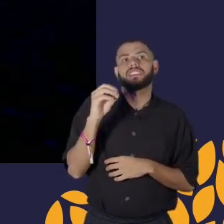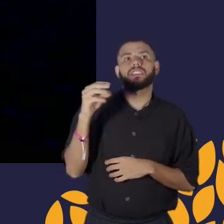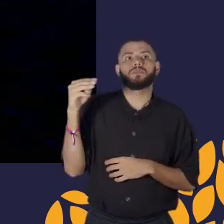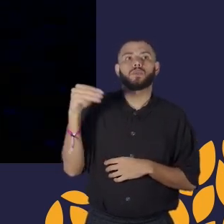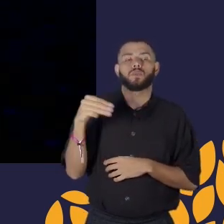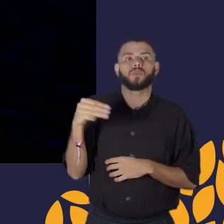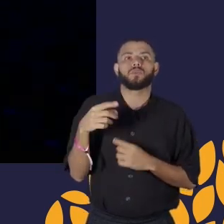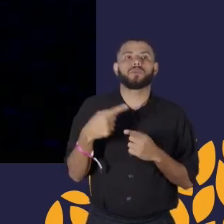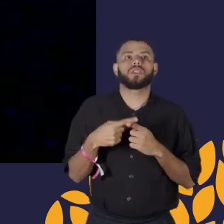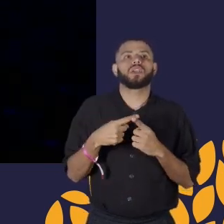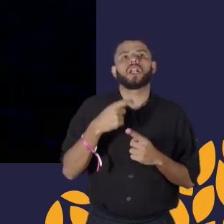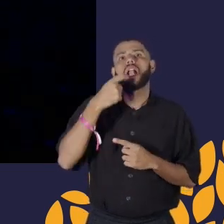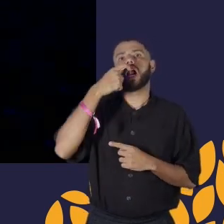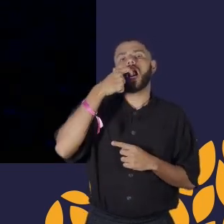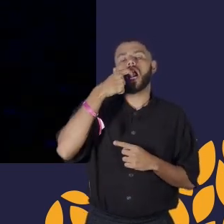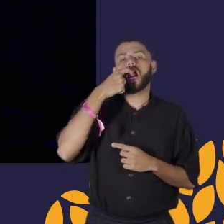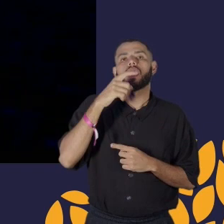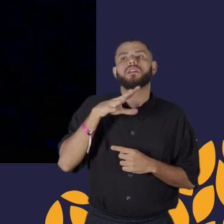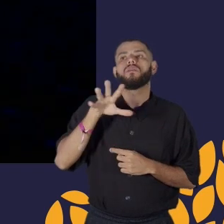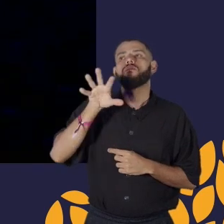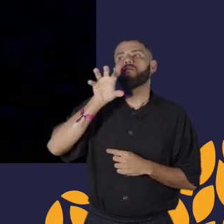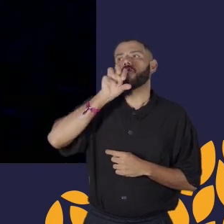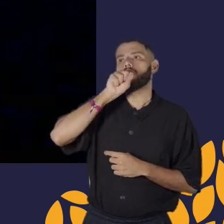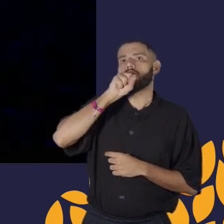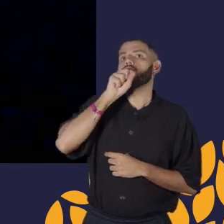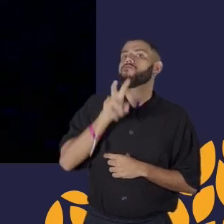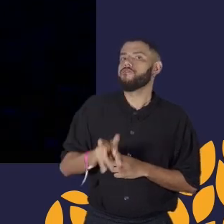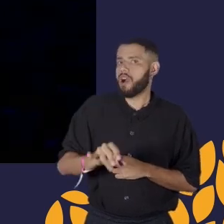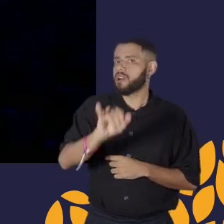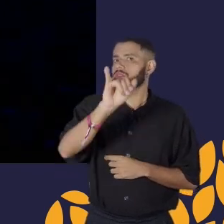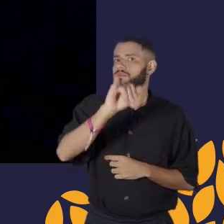via sublingual também vai absorver.